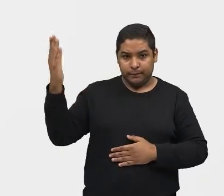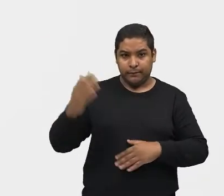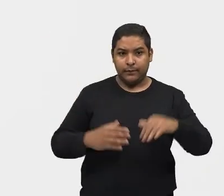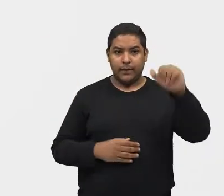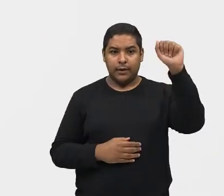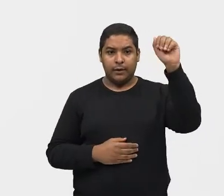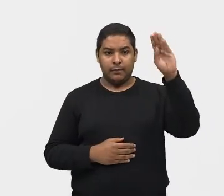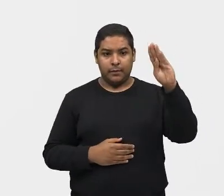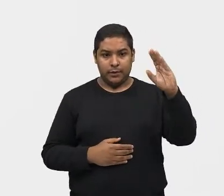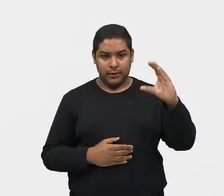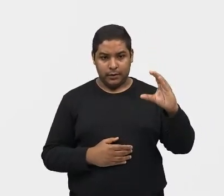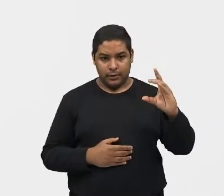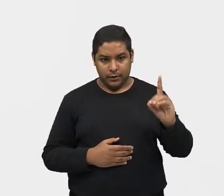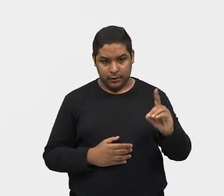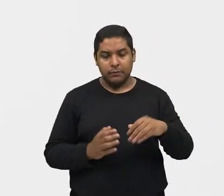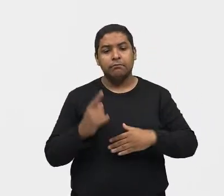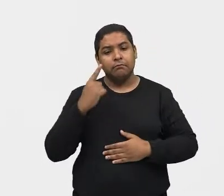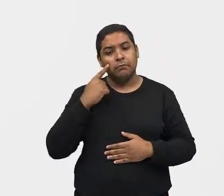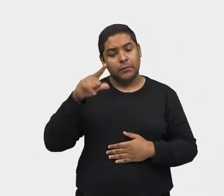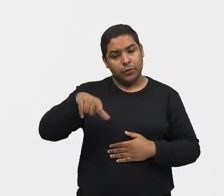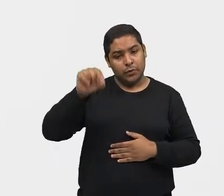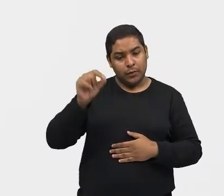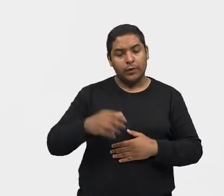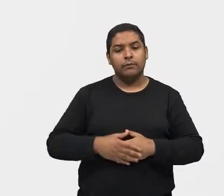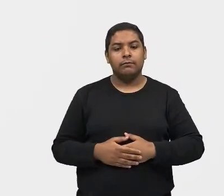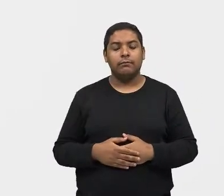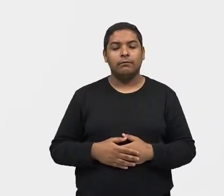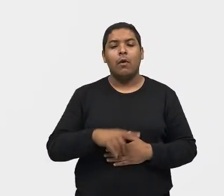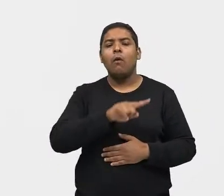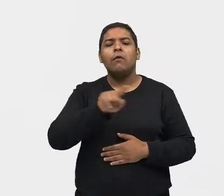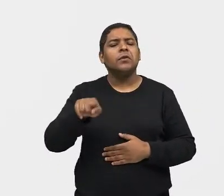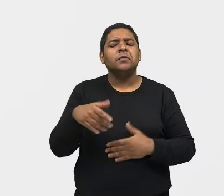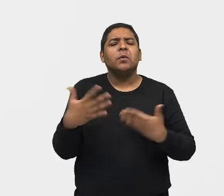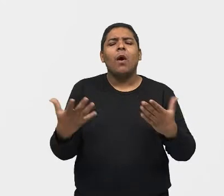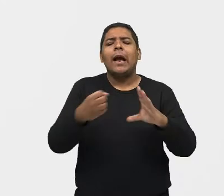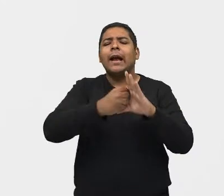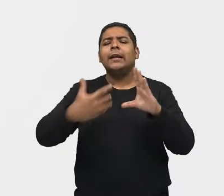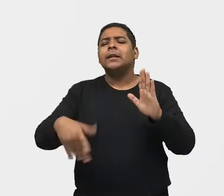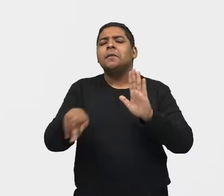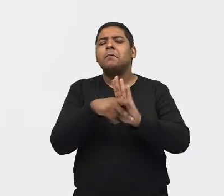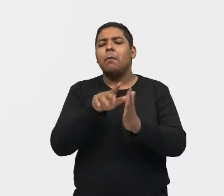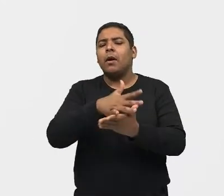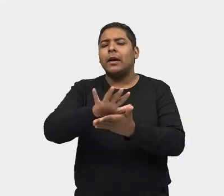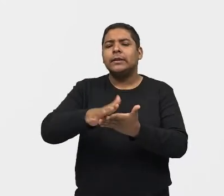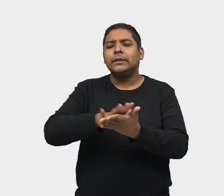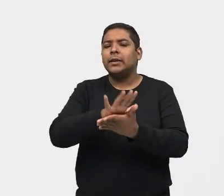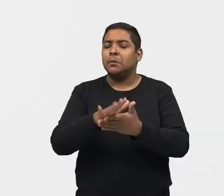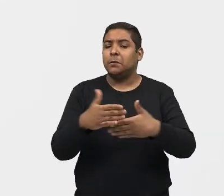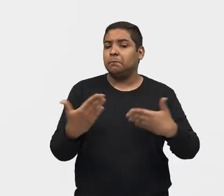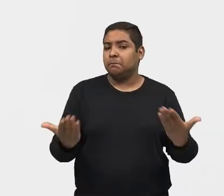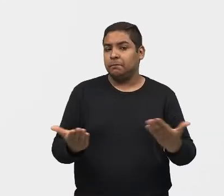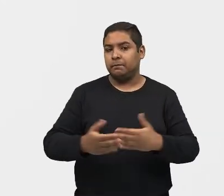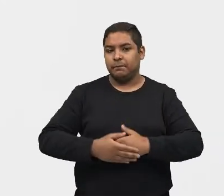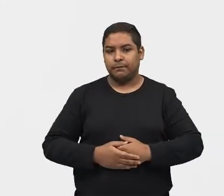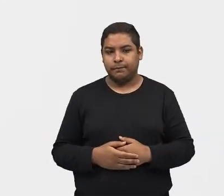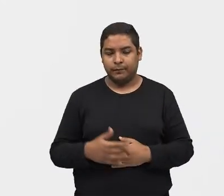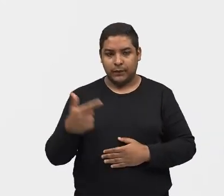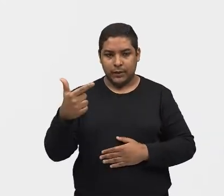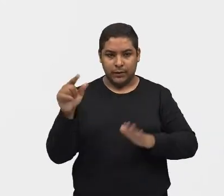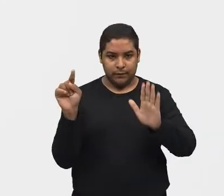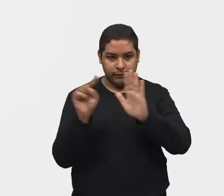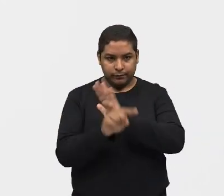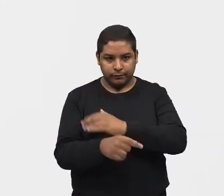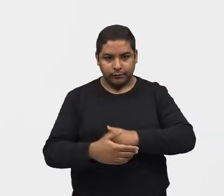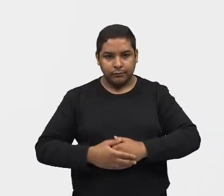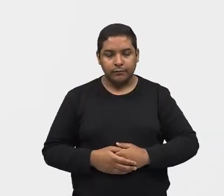C, D são as alternativas e você vai ver qual é que tem as características do samba de gafieira, certo? Vamos para a nossa questão